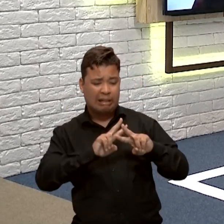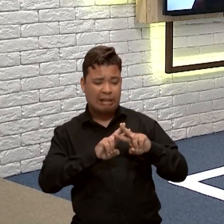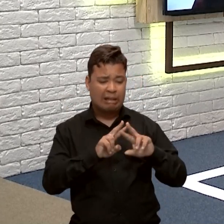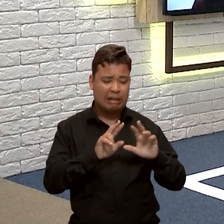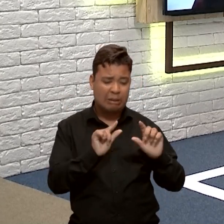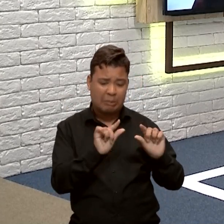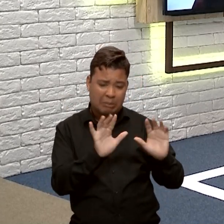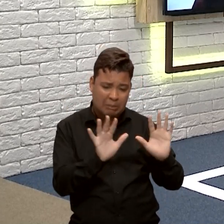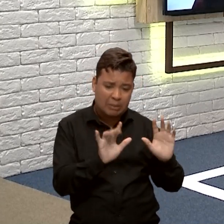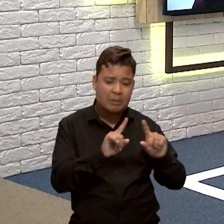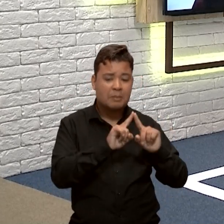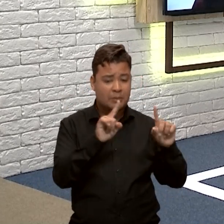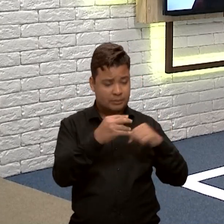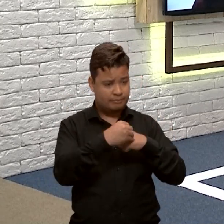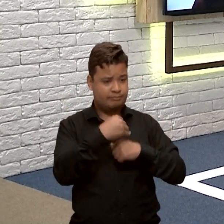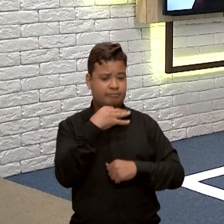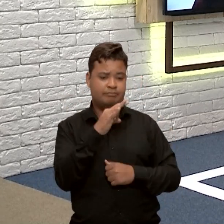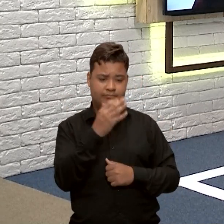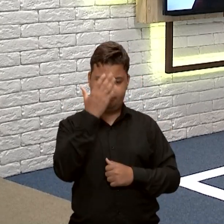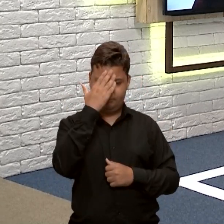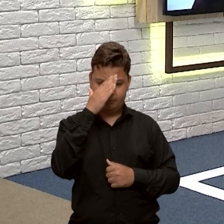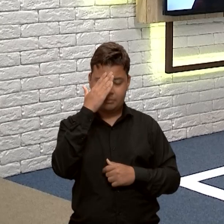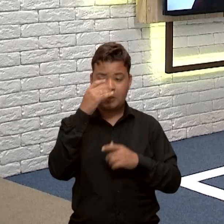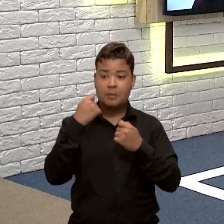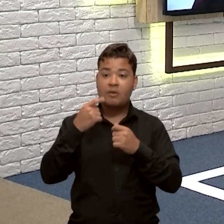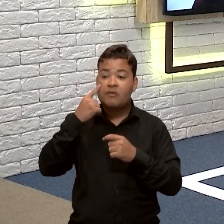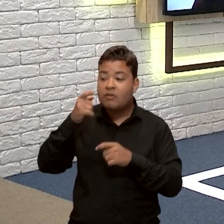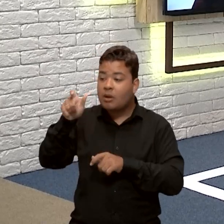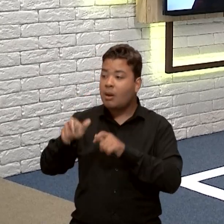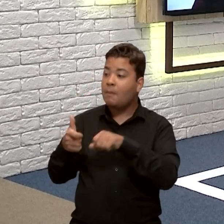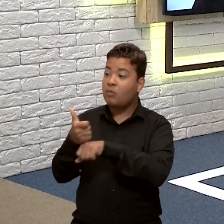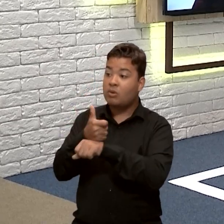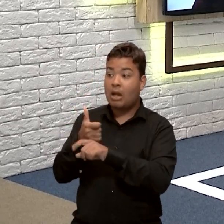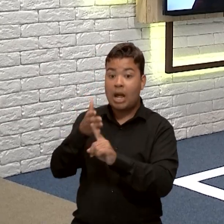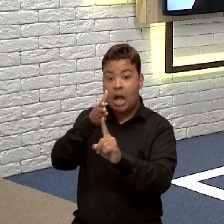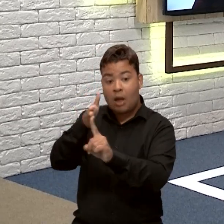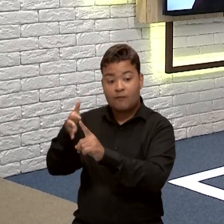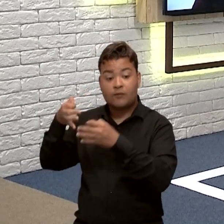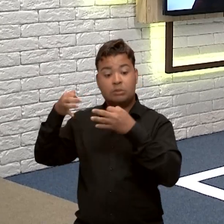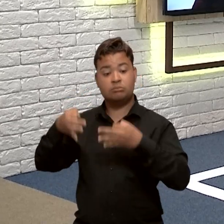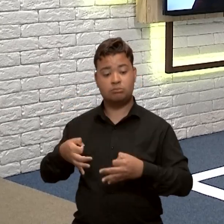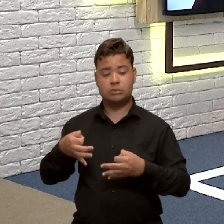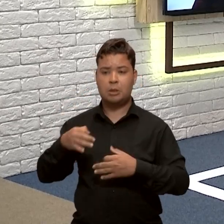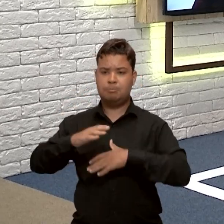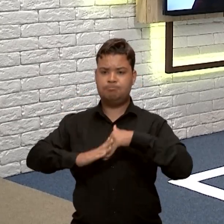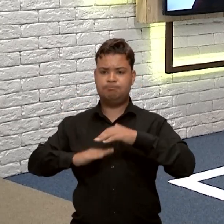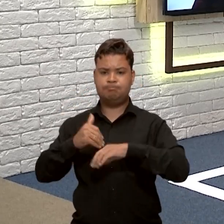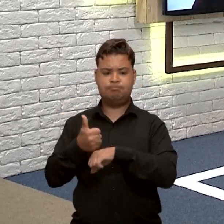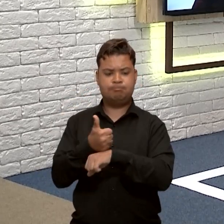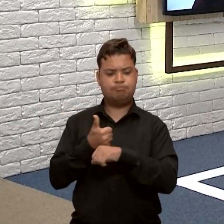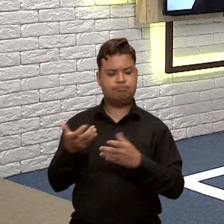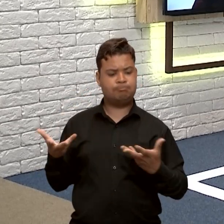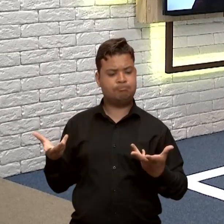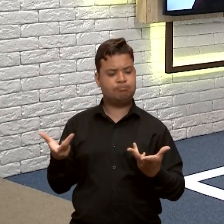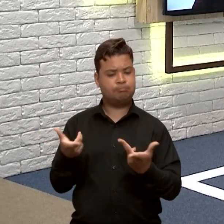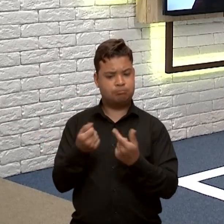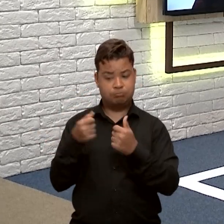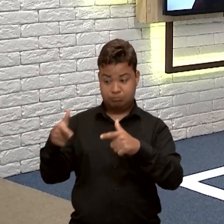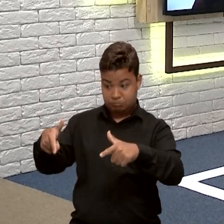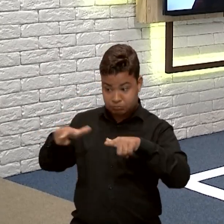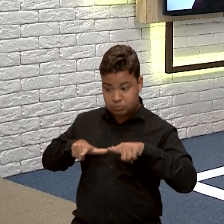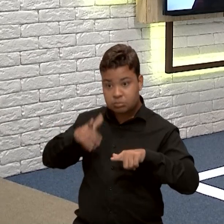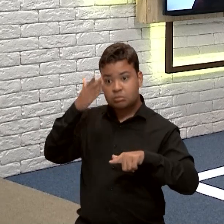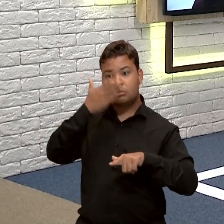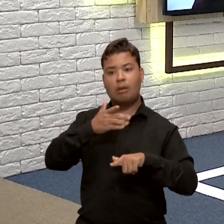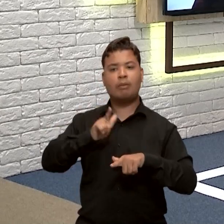entendeu. O recado é procurar referências, buscar profissionais sérios, né, habilitados na área, para que a gente não tenha riscos